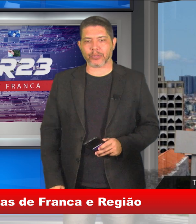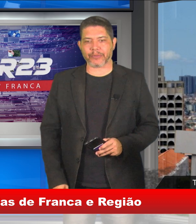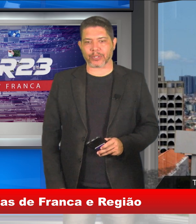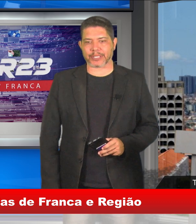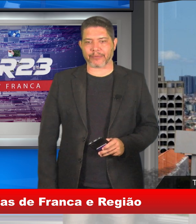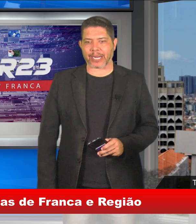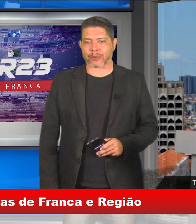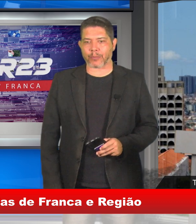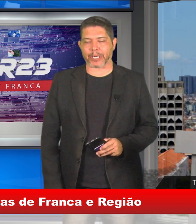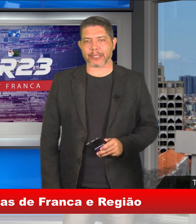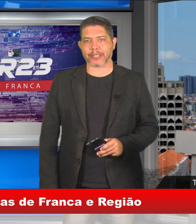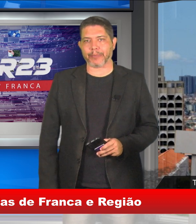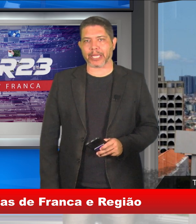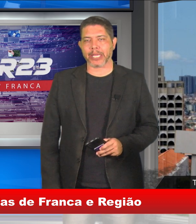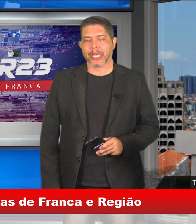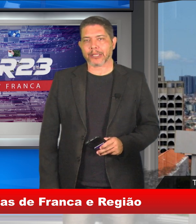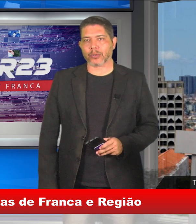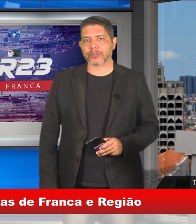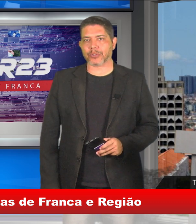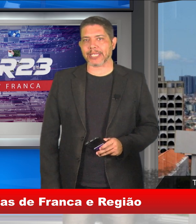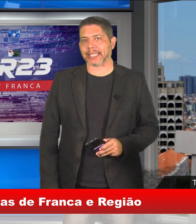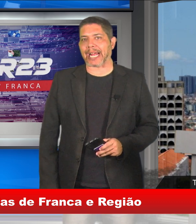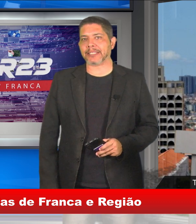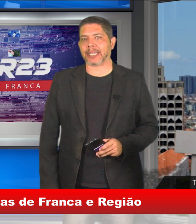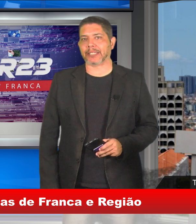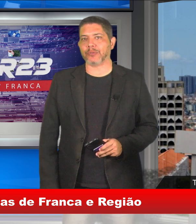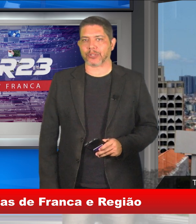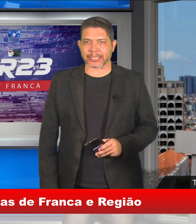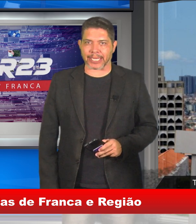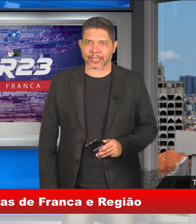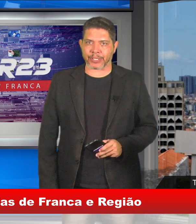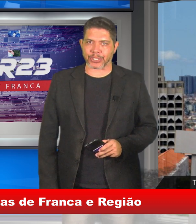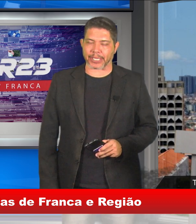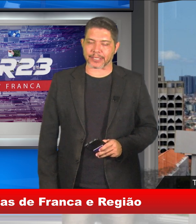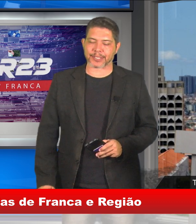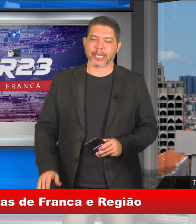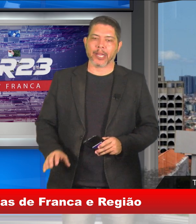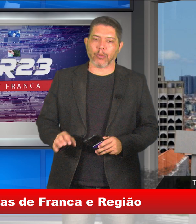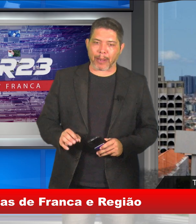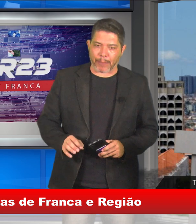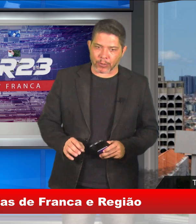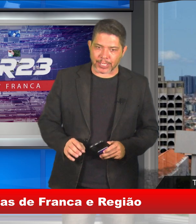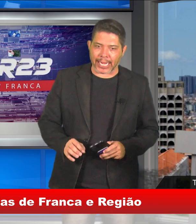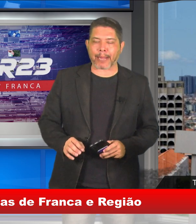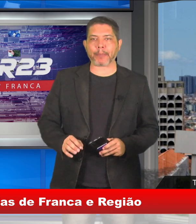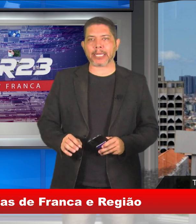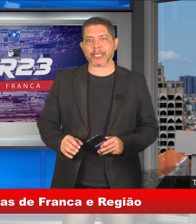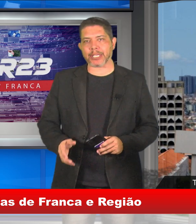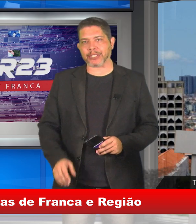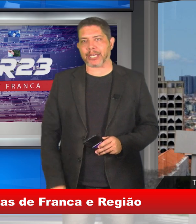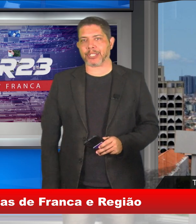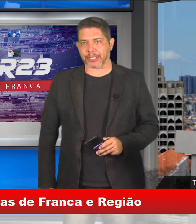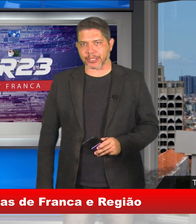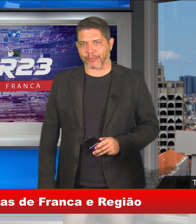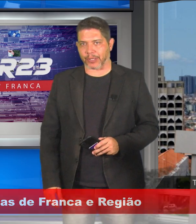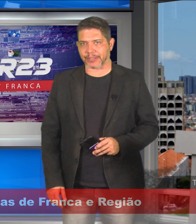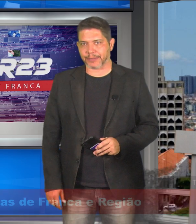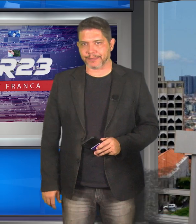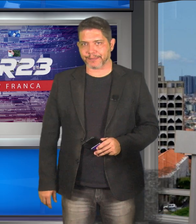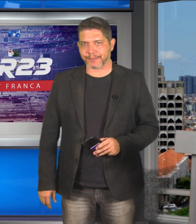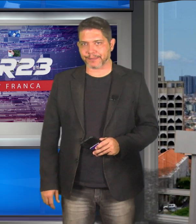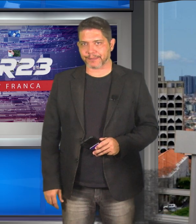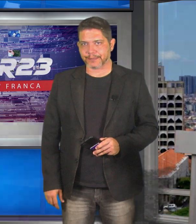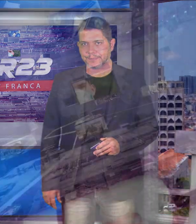vivenciando e você vai acompanhando também todos os detalhes aqui no JR23. Uma pausa rápida e já a gente está de